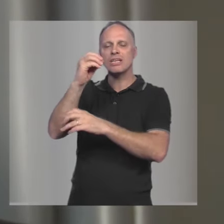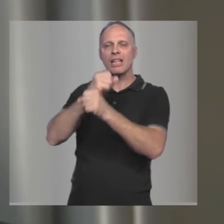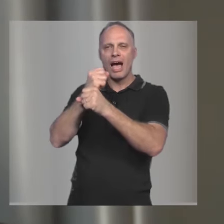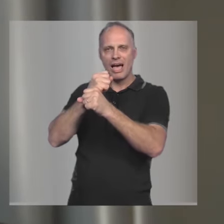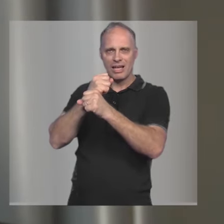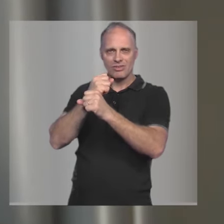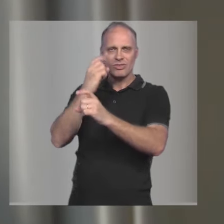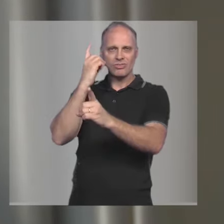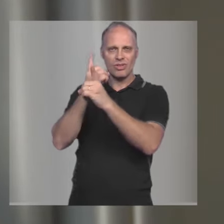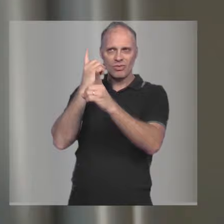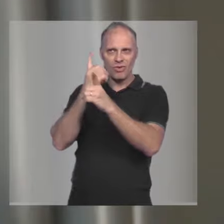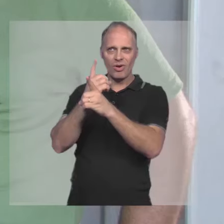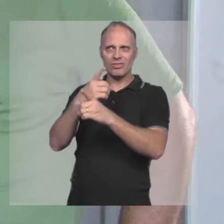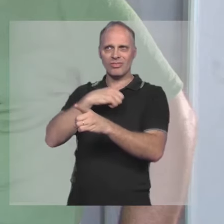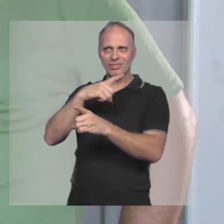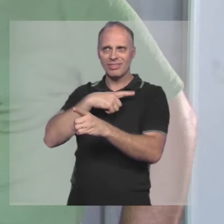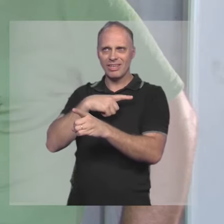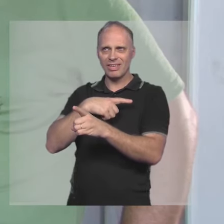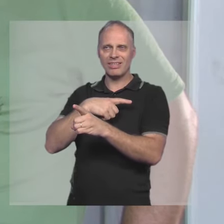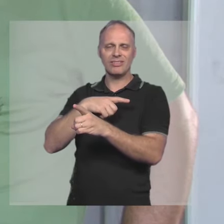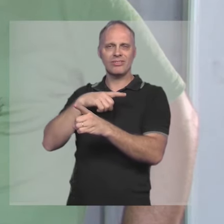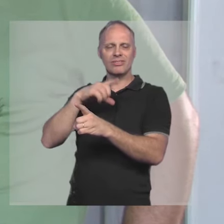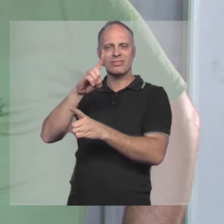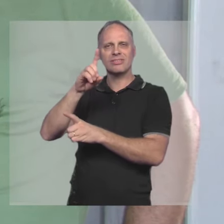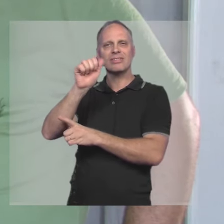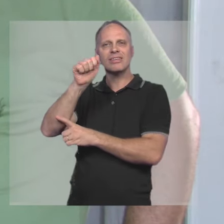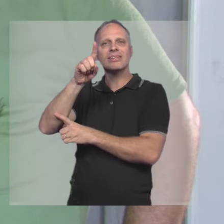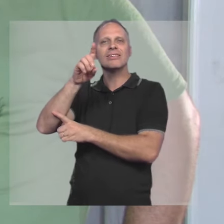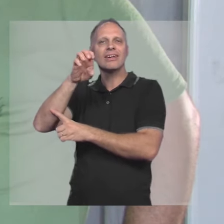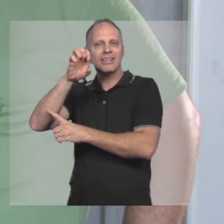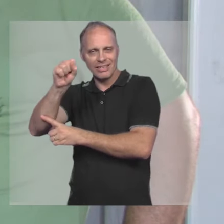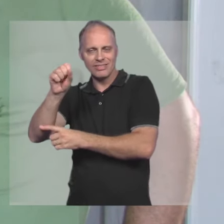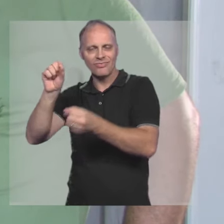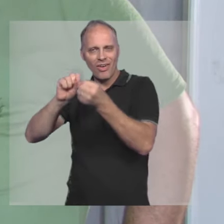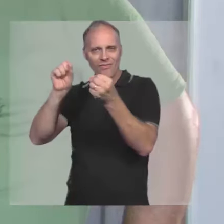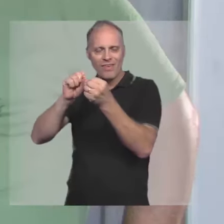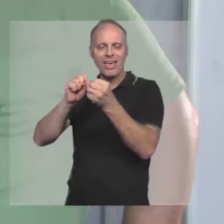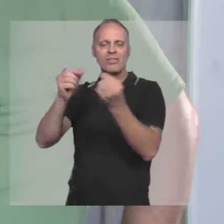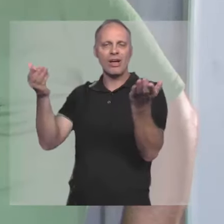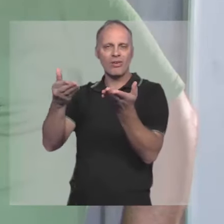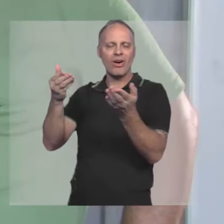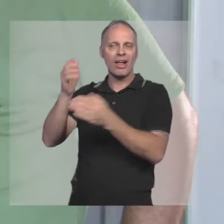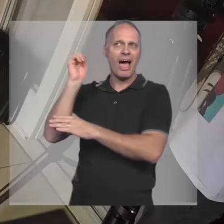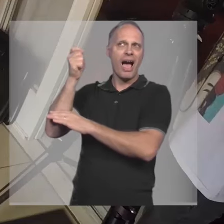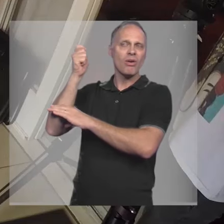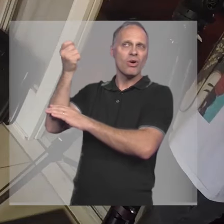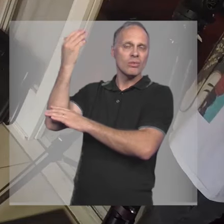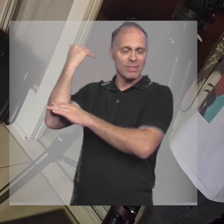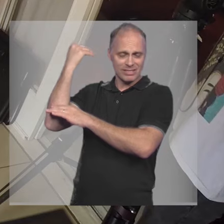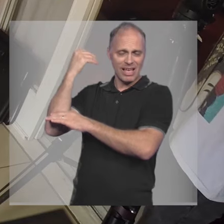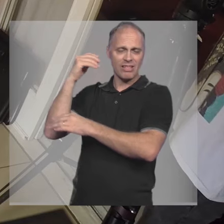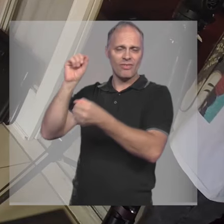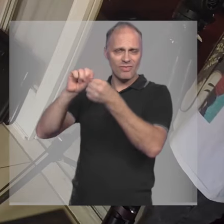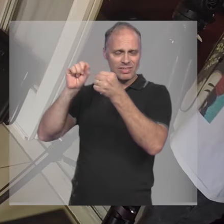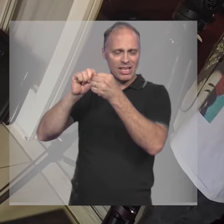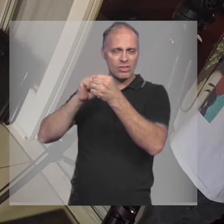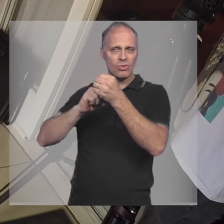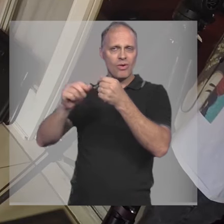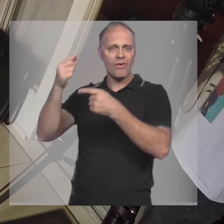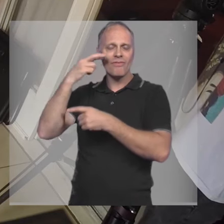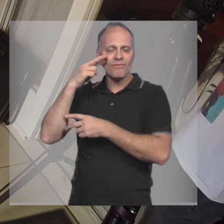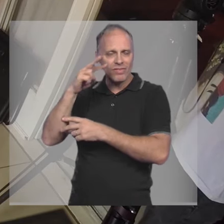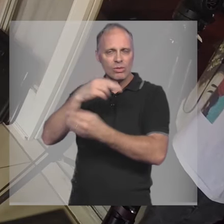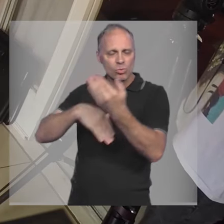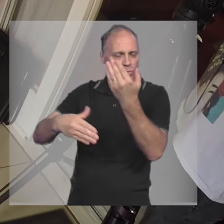Dandies, que o Humberto regravou agora em agosto. Uma releitura e visitando novamente